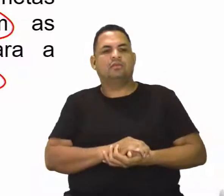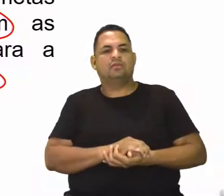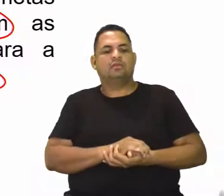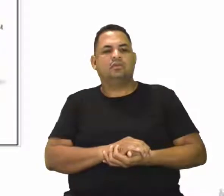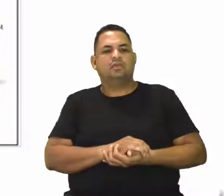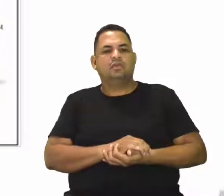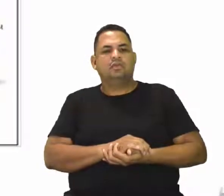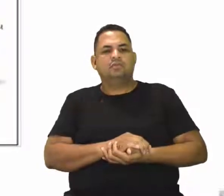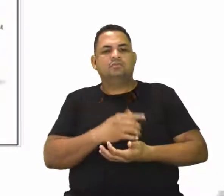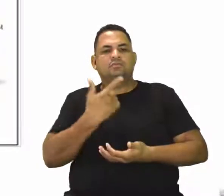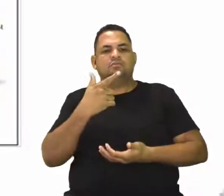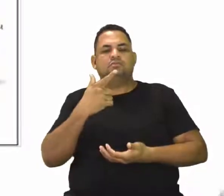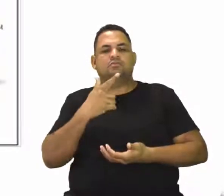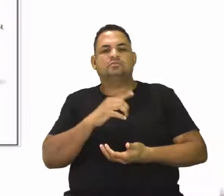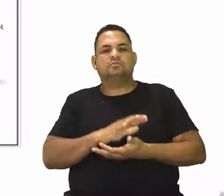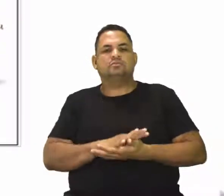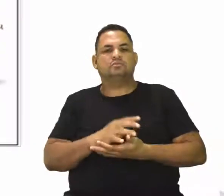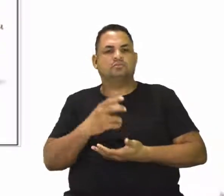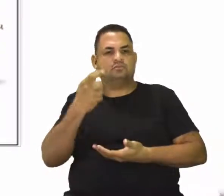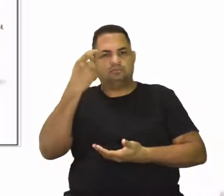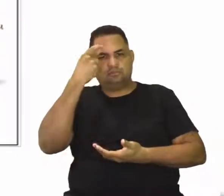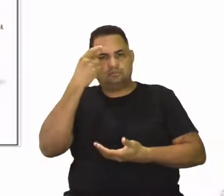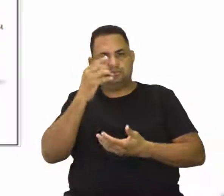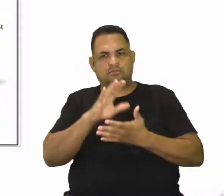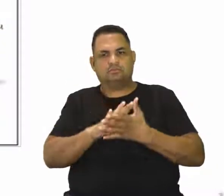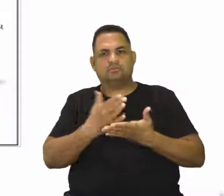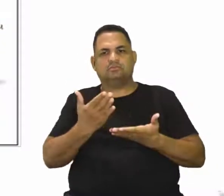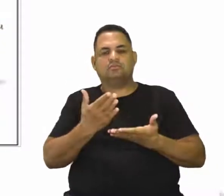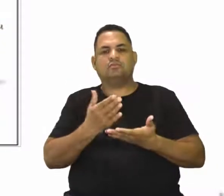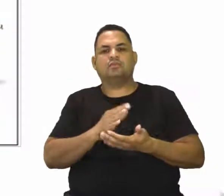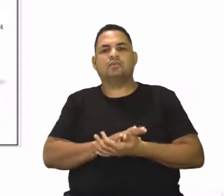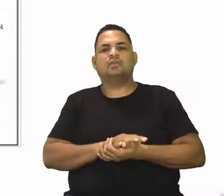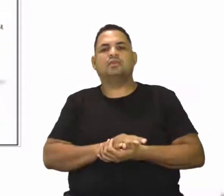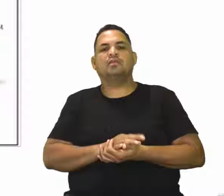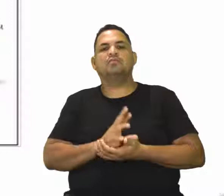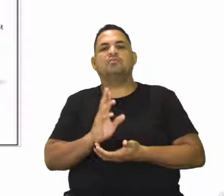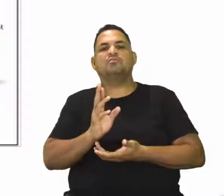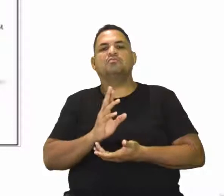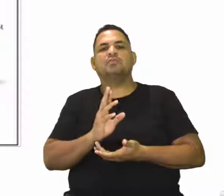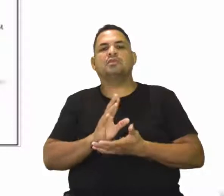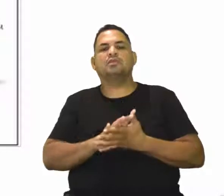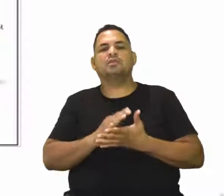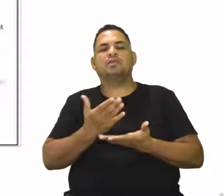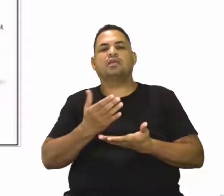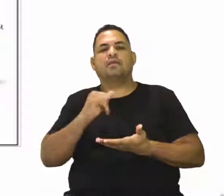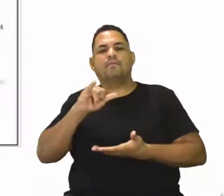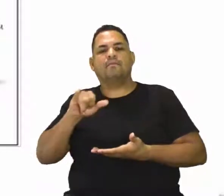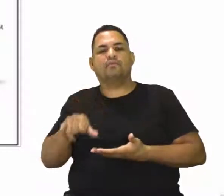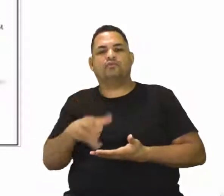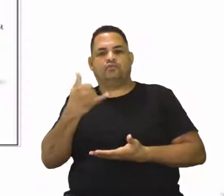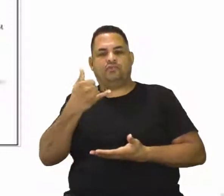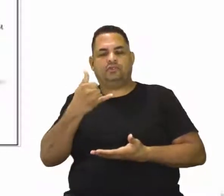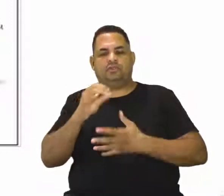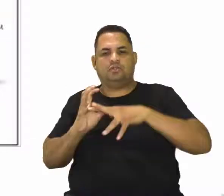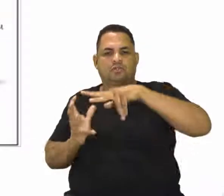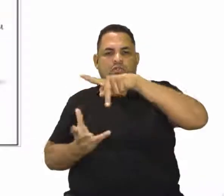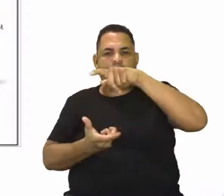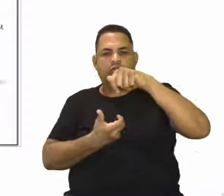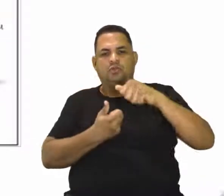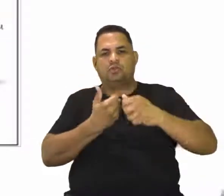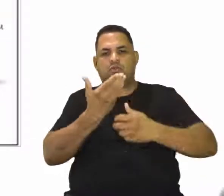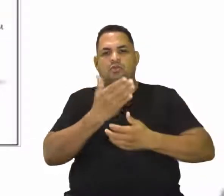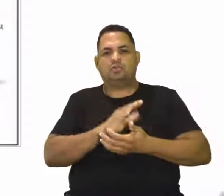Não tem a consciência. As beneficiárias da globalização. Aí nós temos